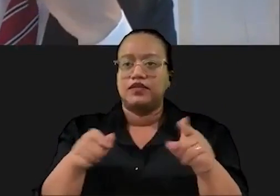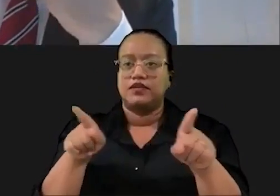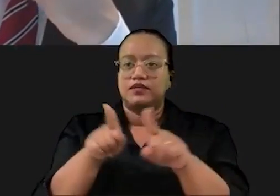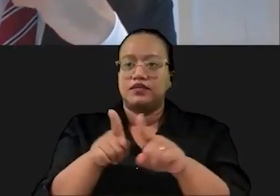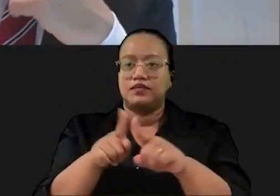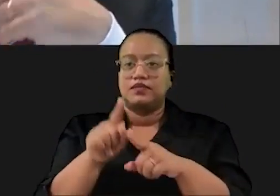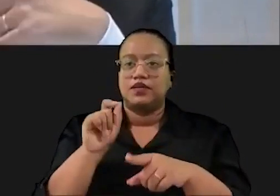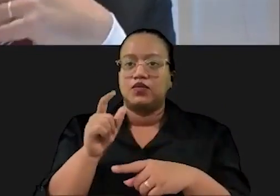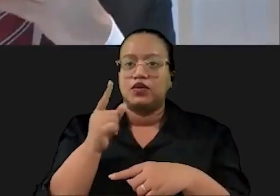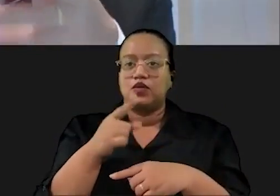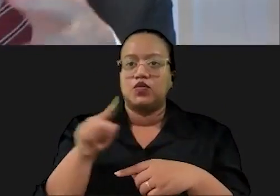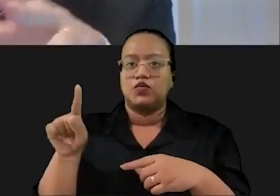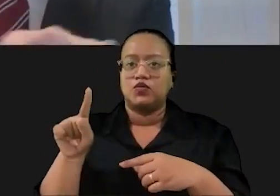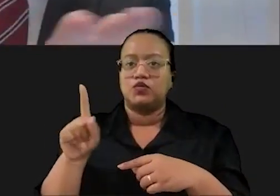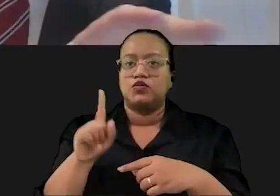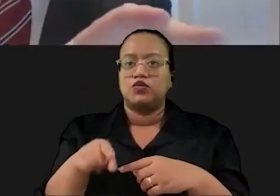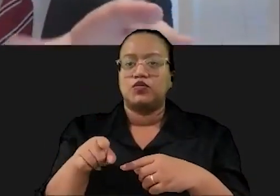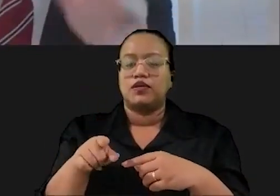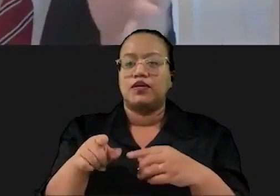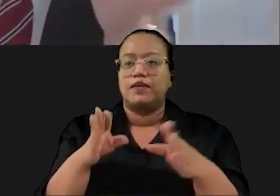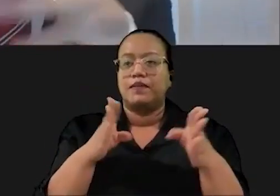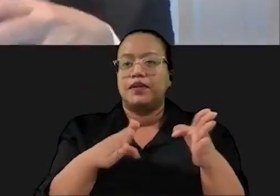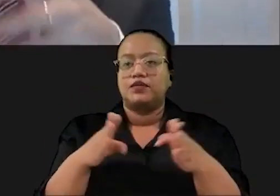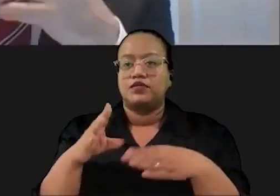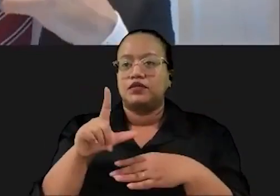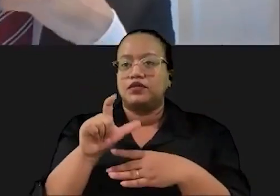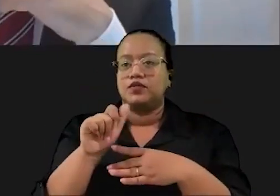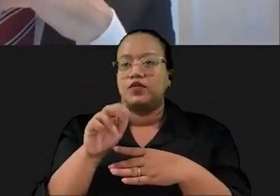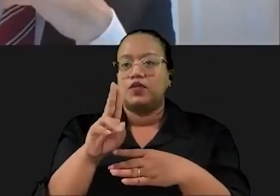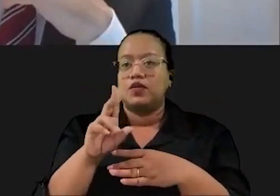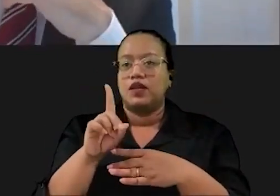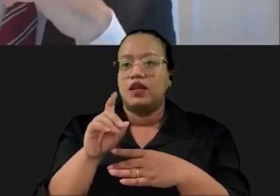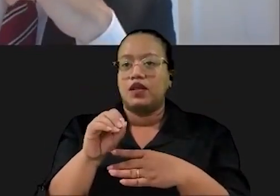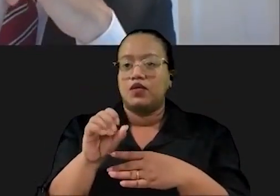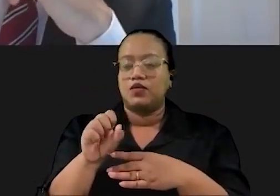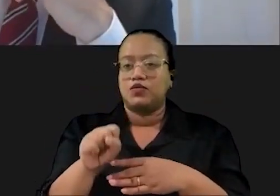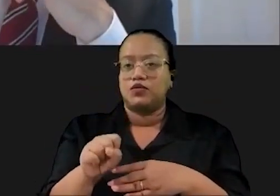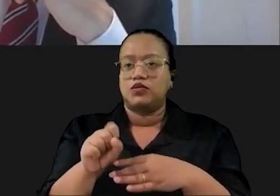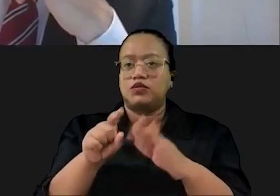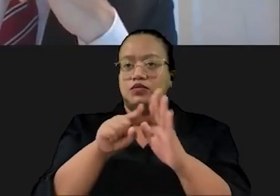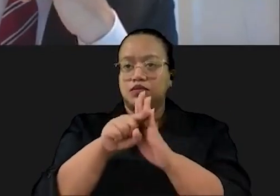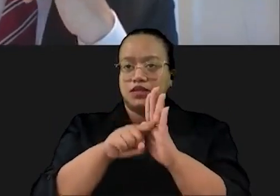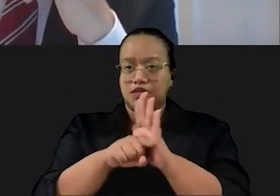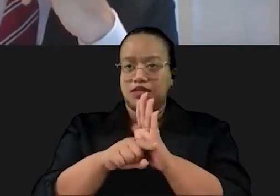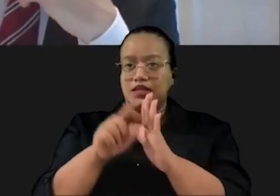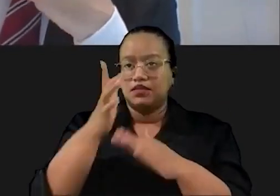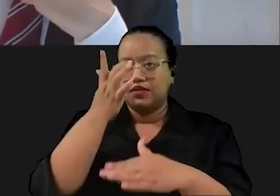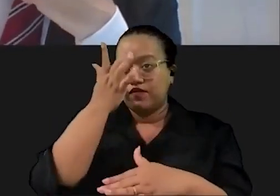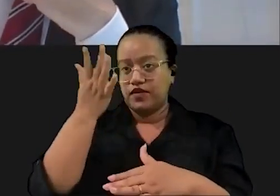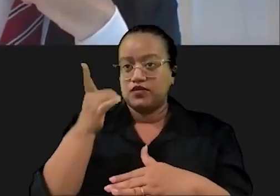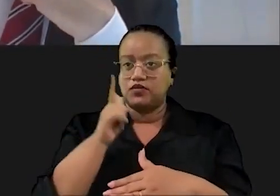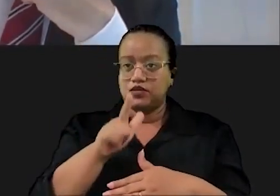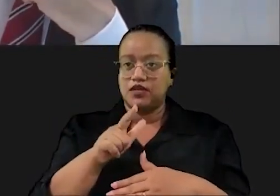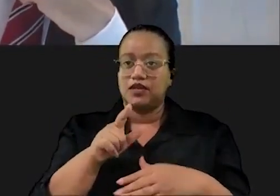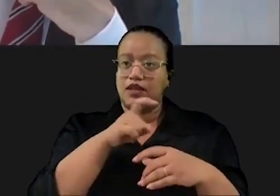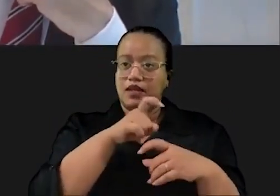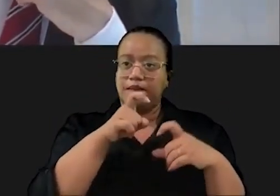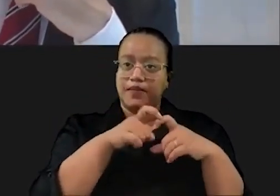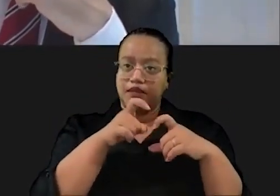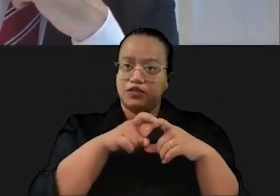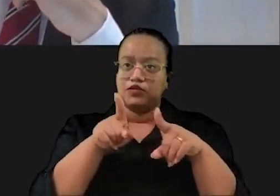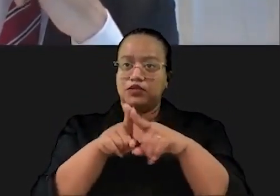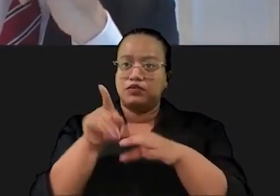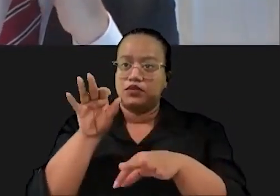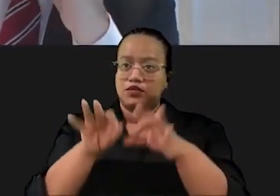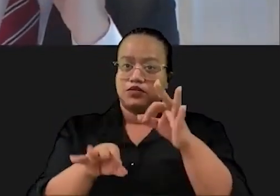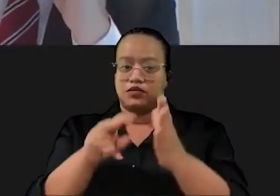que é algo que facilita demais, tanto para o perito, depois como para o julgador. E a última pauta, o último fluxo que eu